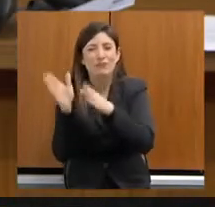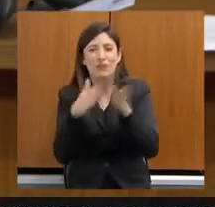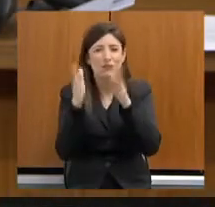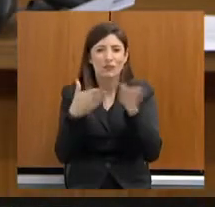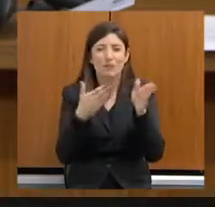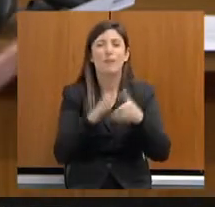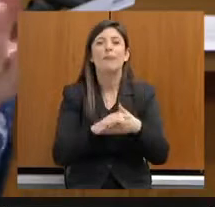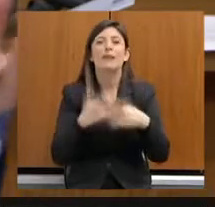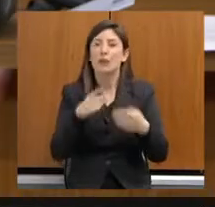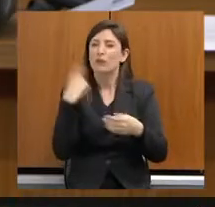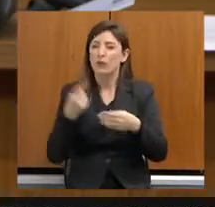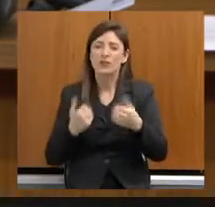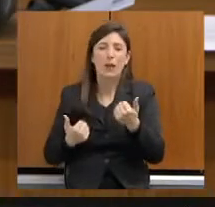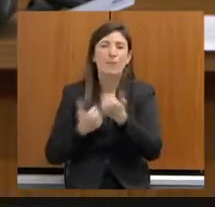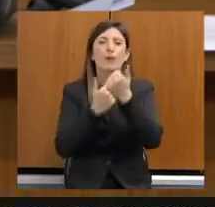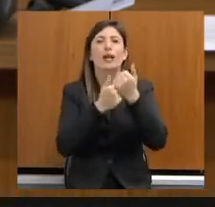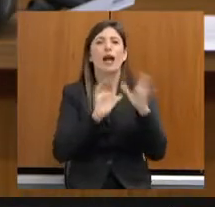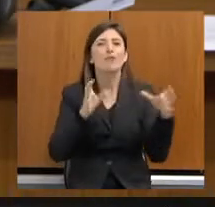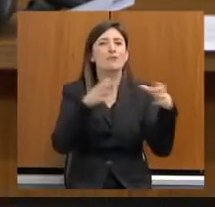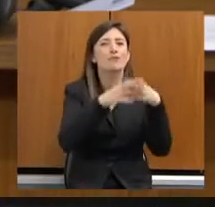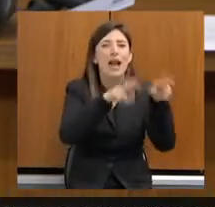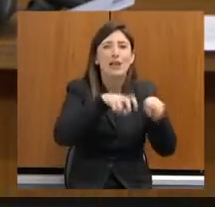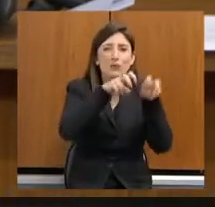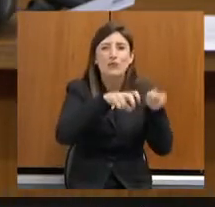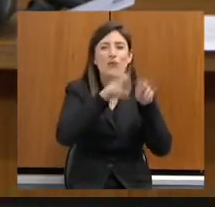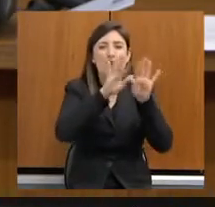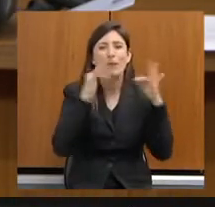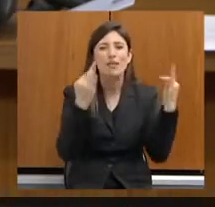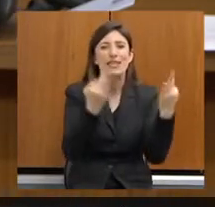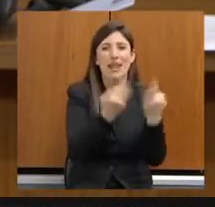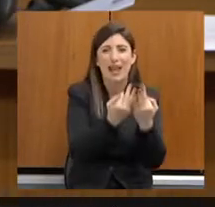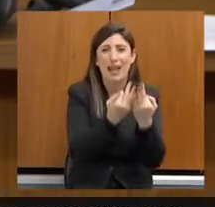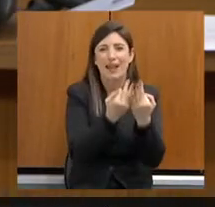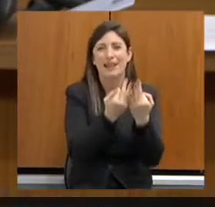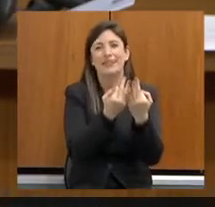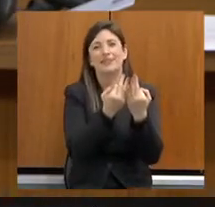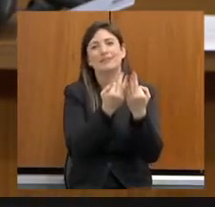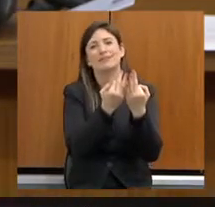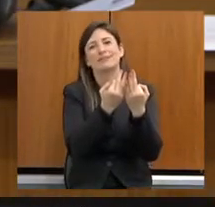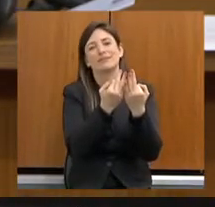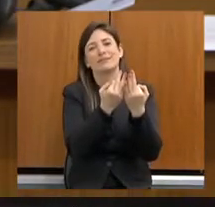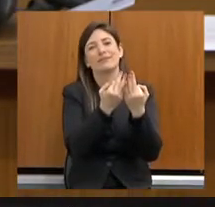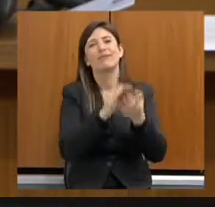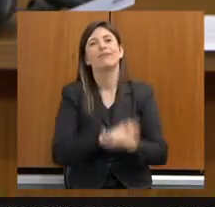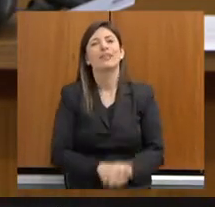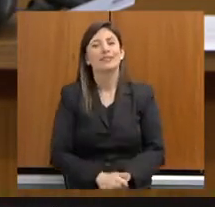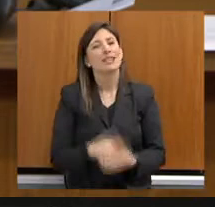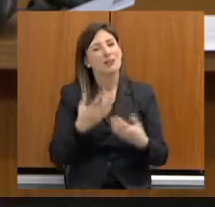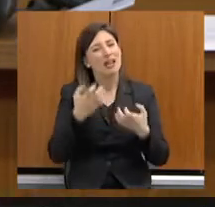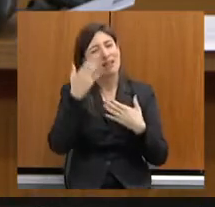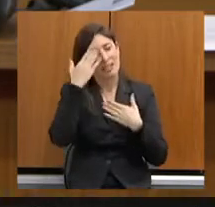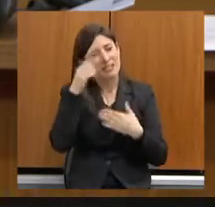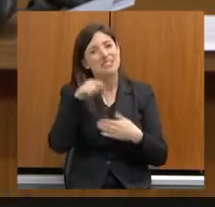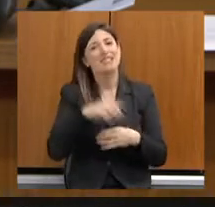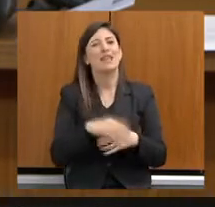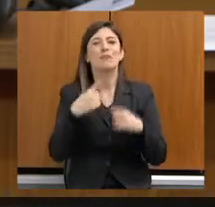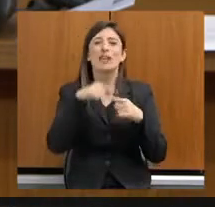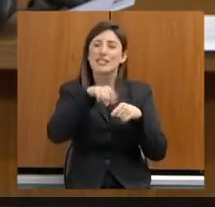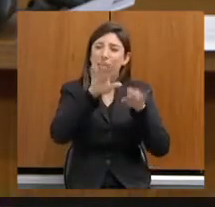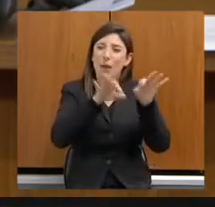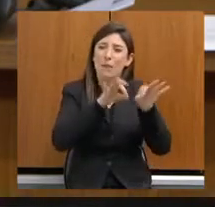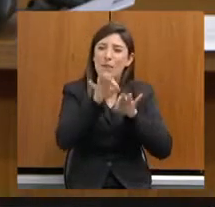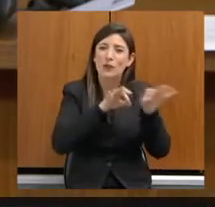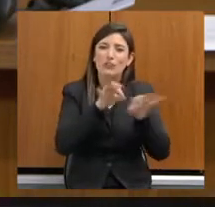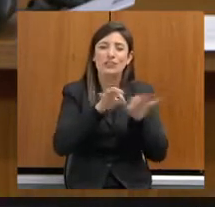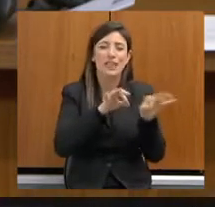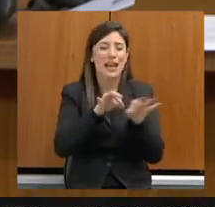a agricultores familiares para que seja esteja mais conhecimento é aqui da sua casa é um projeto que tem me